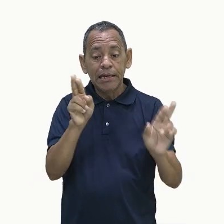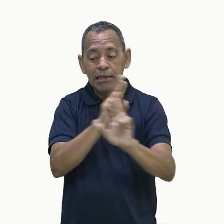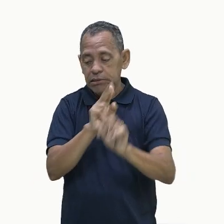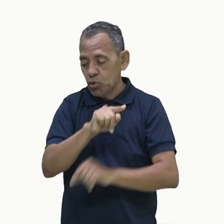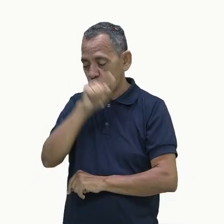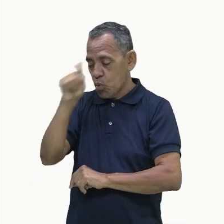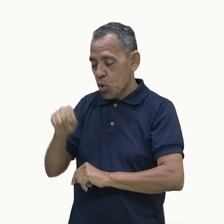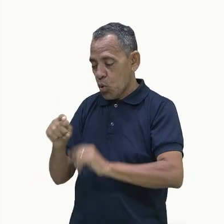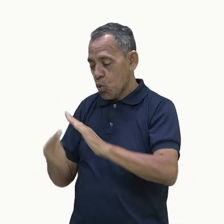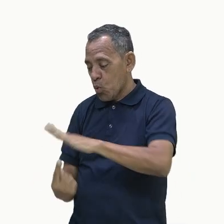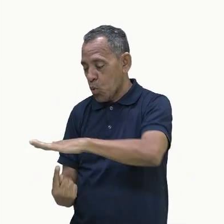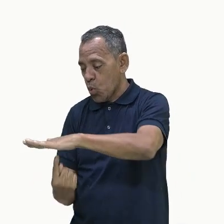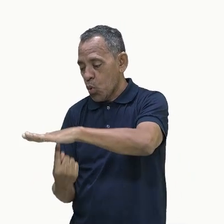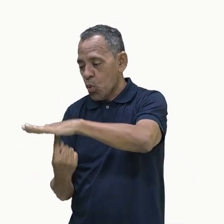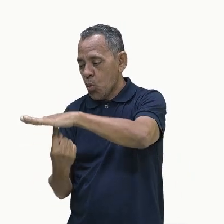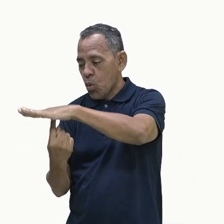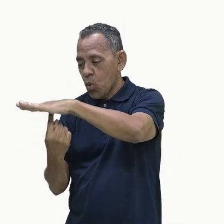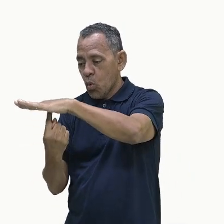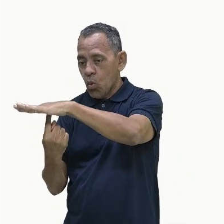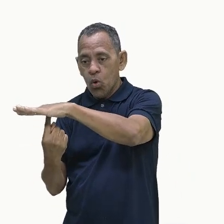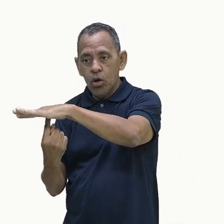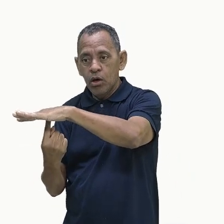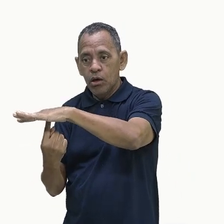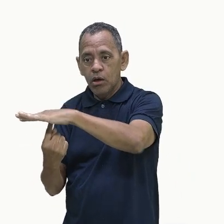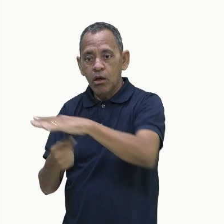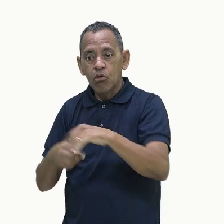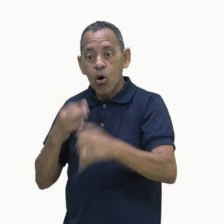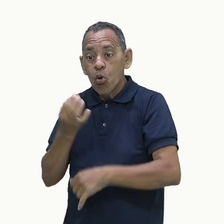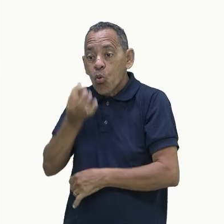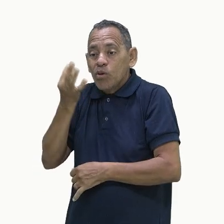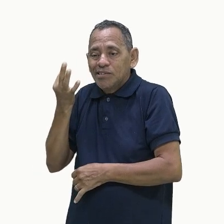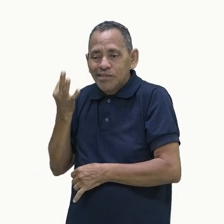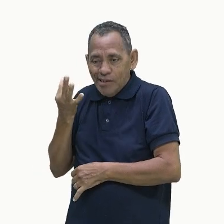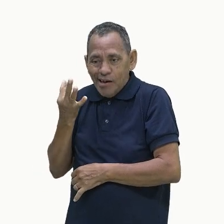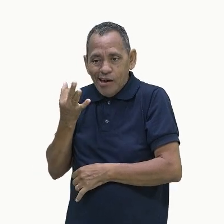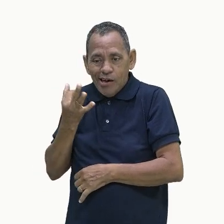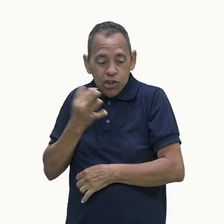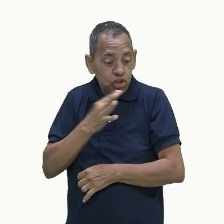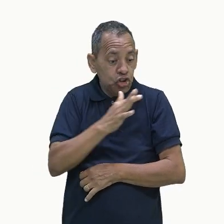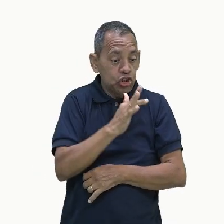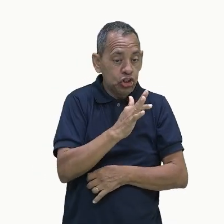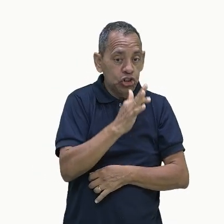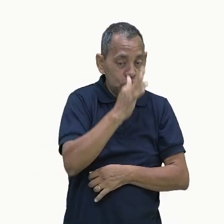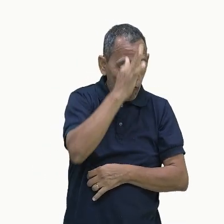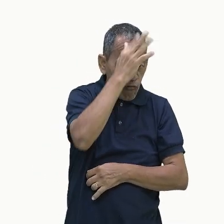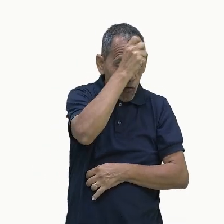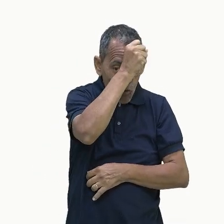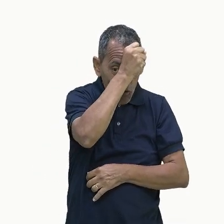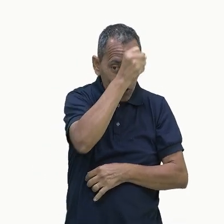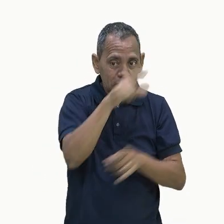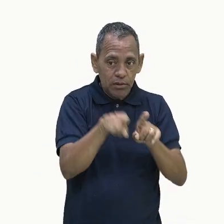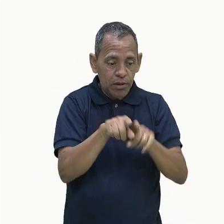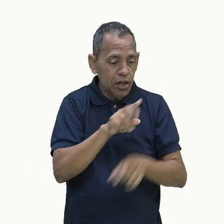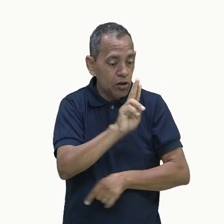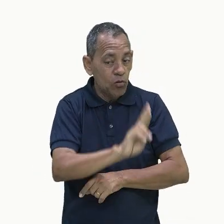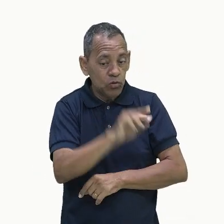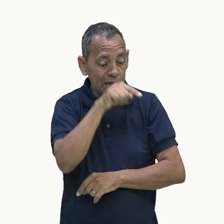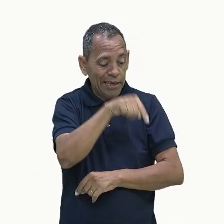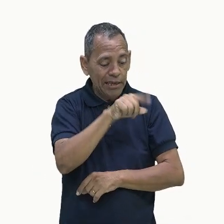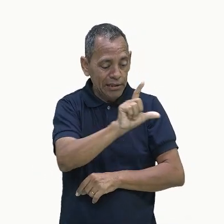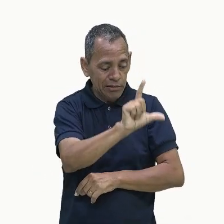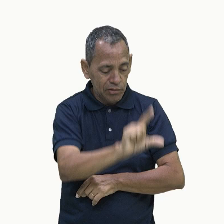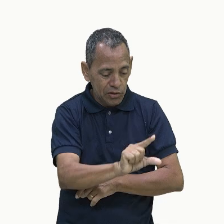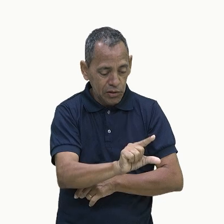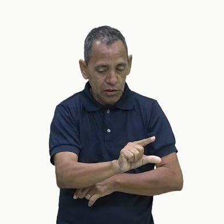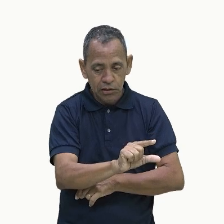Então, esta pergunta aqui vem nos mostrar o que eu estou pedindo. Olha só. Então,